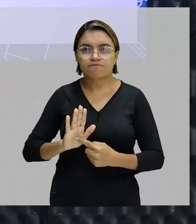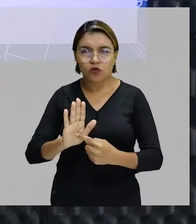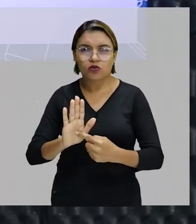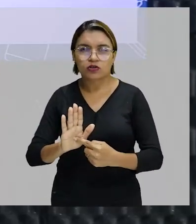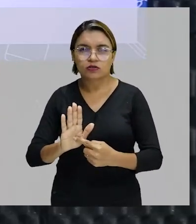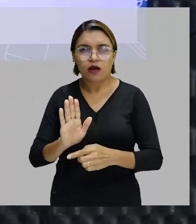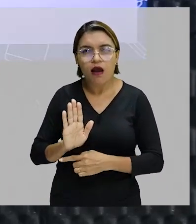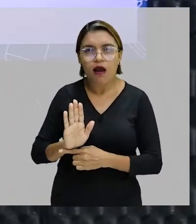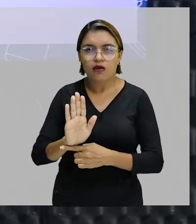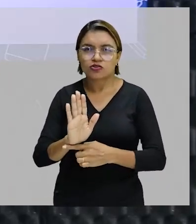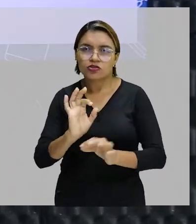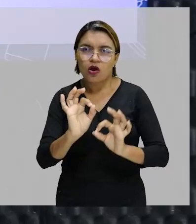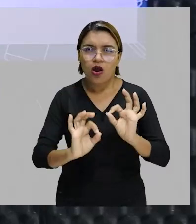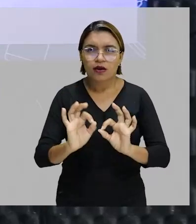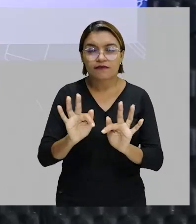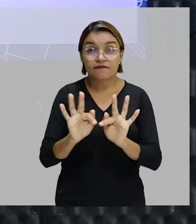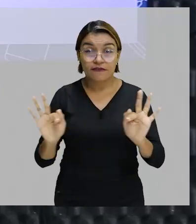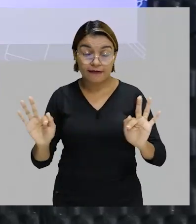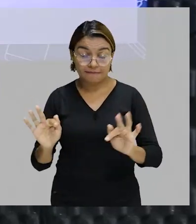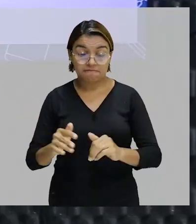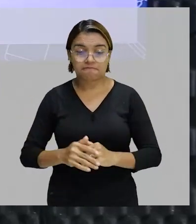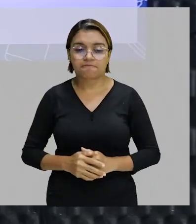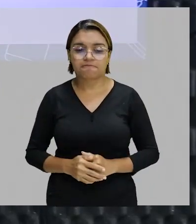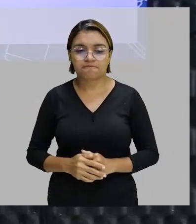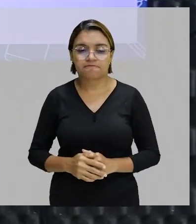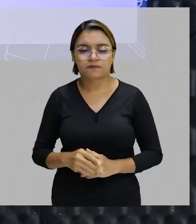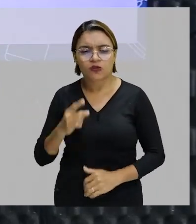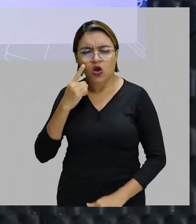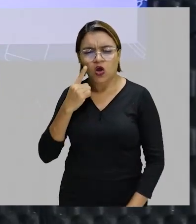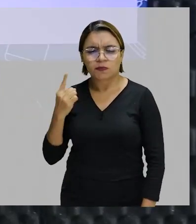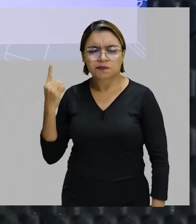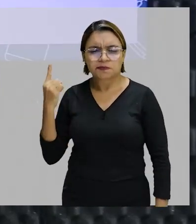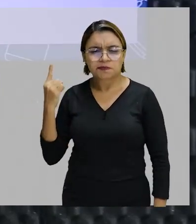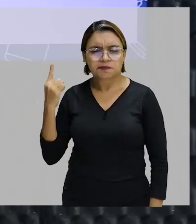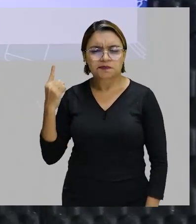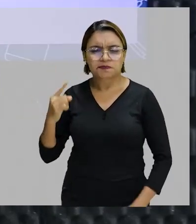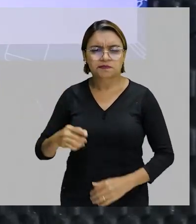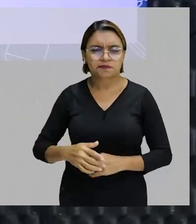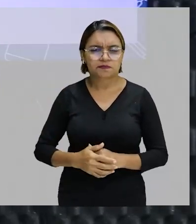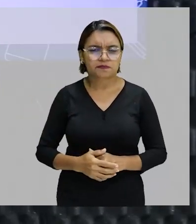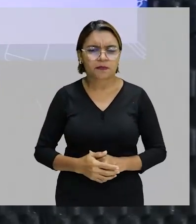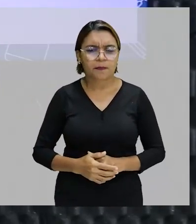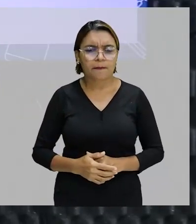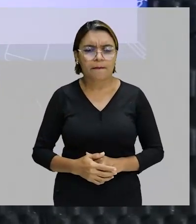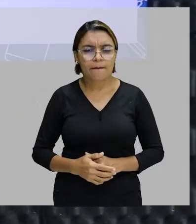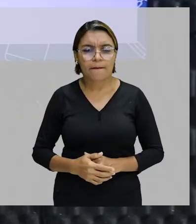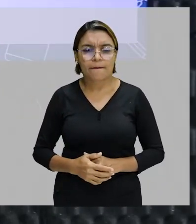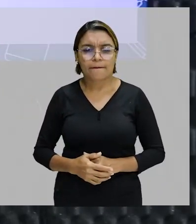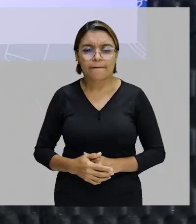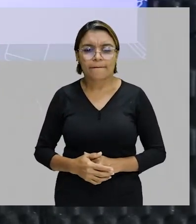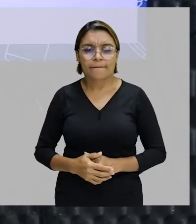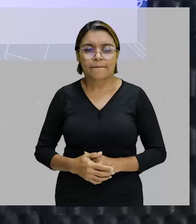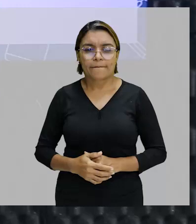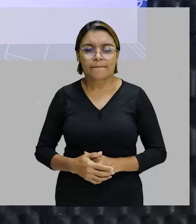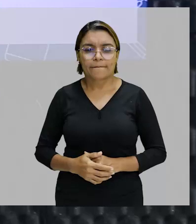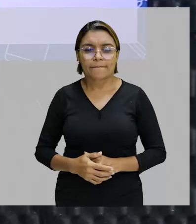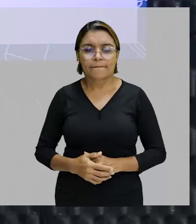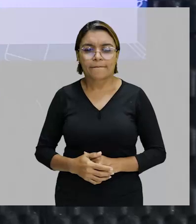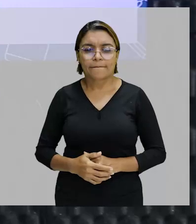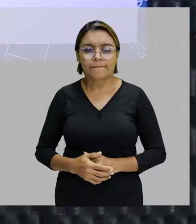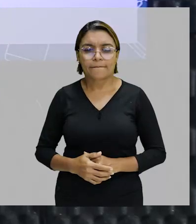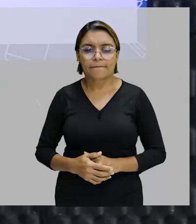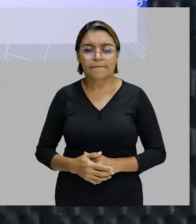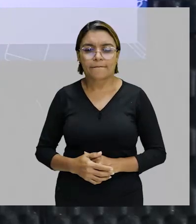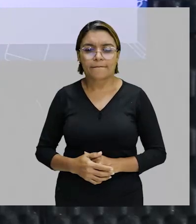justamente a organizar essas frases. Bom, what had you done before the lesson started? O